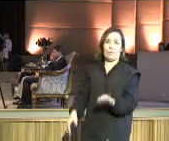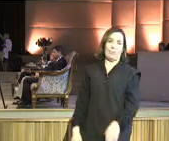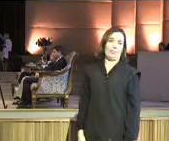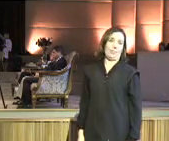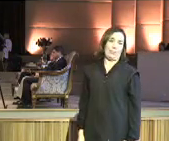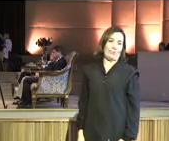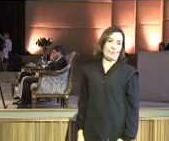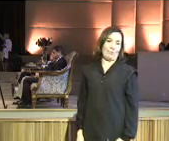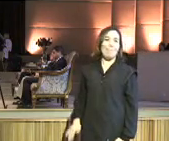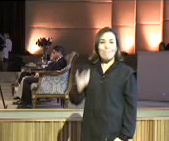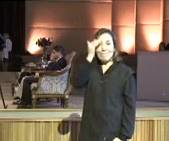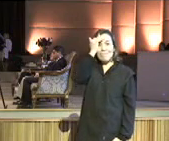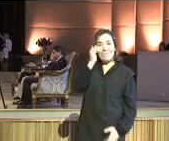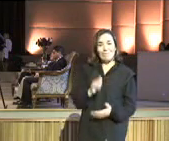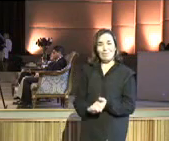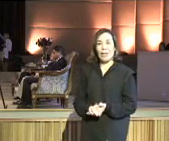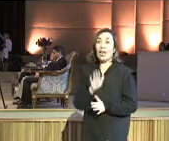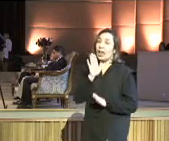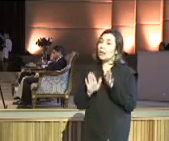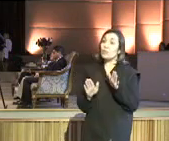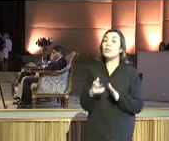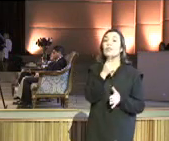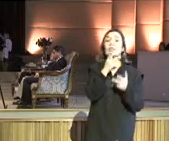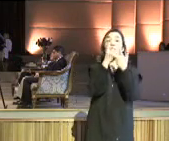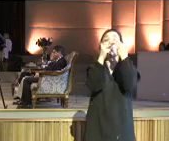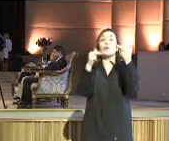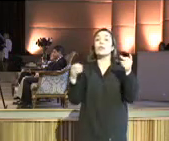Nem todo escudo funciona,